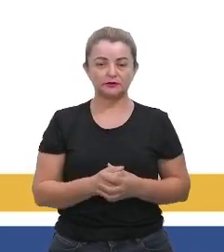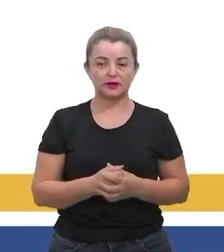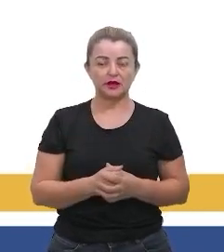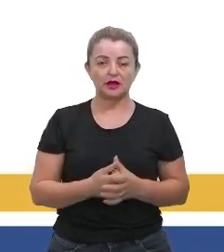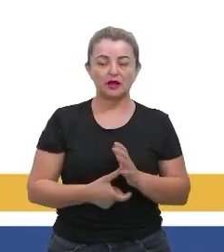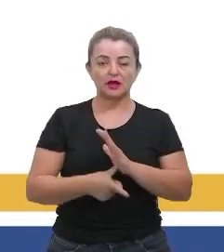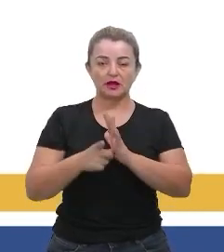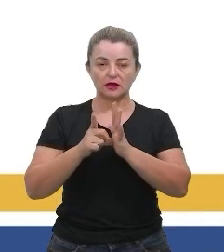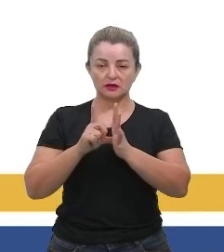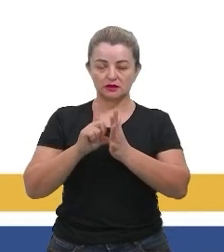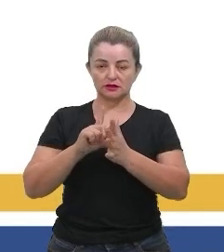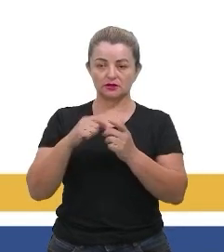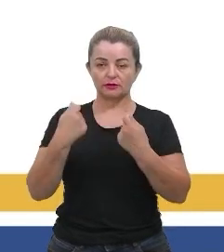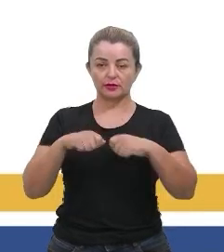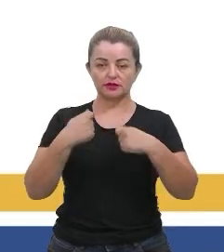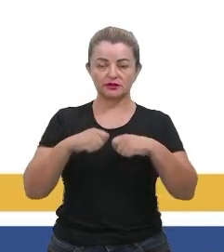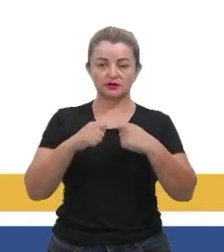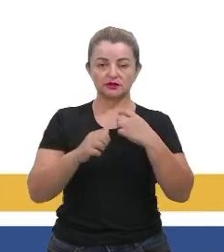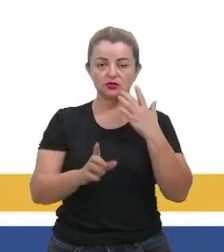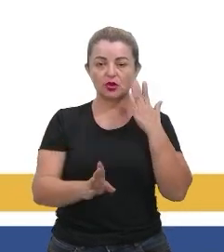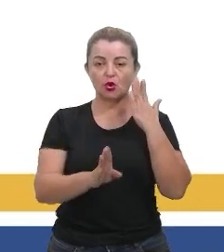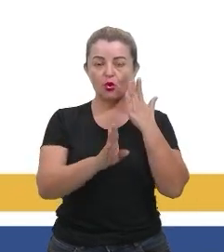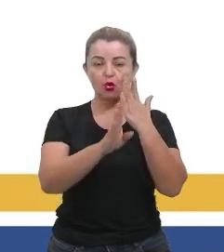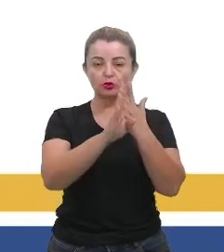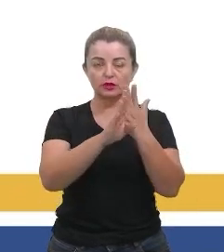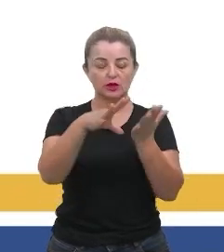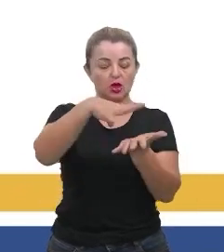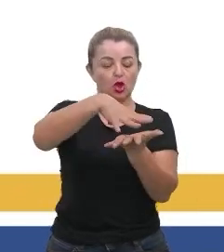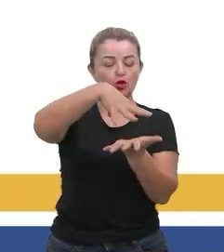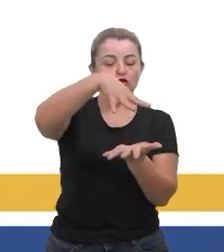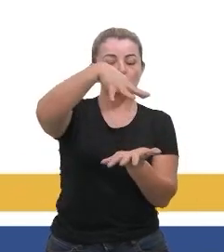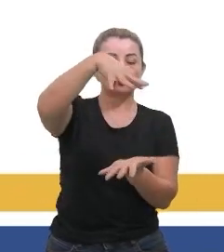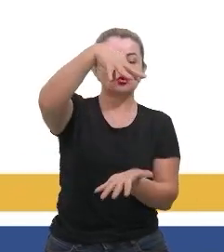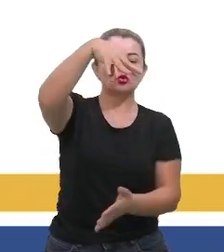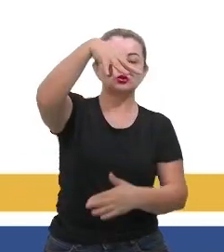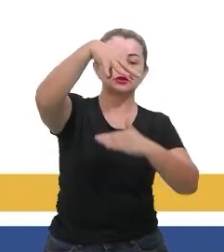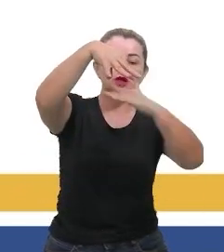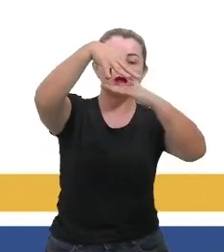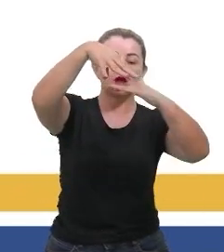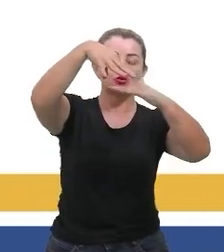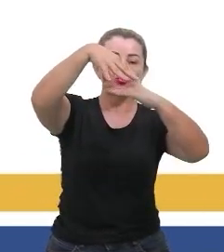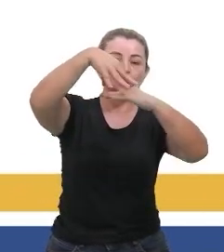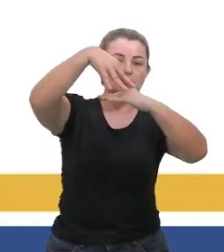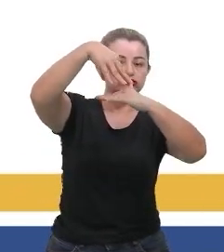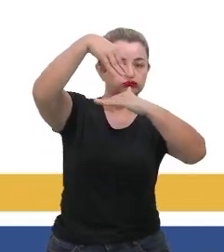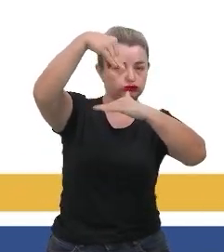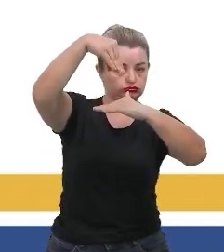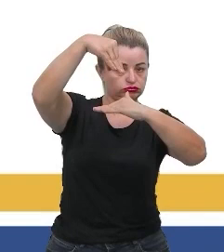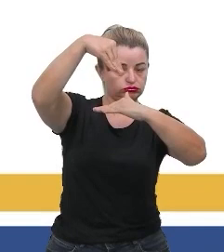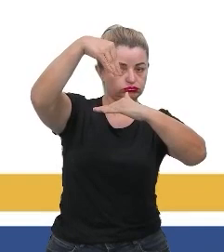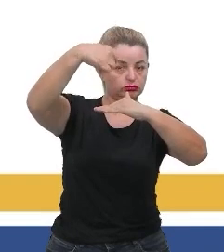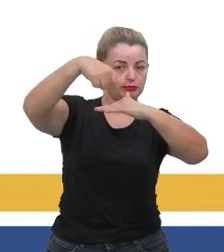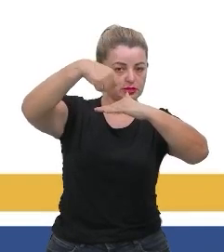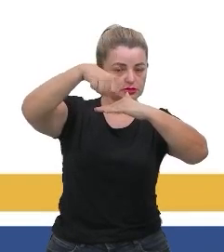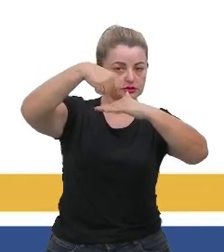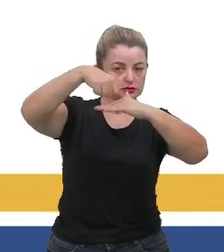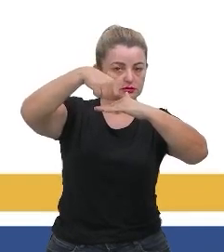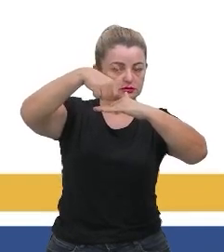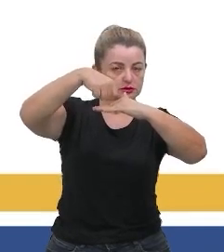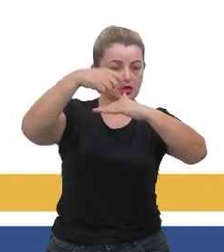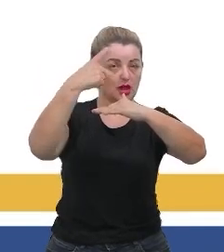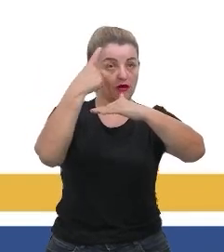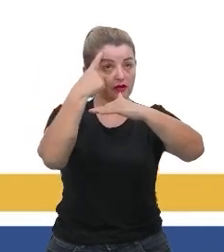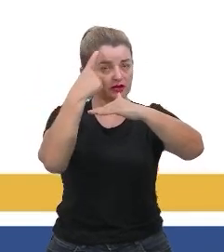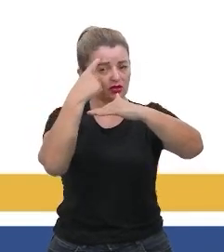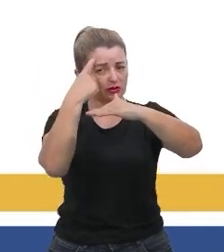preciso encontrar essa altura, tá? Antes de ir para o cálculo, vamos à sugestão. A gente tem uma ideia de proporção, tá bom?